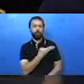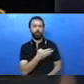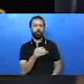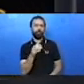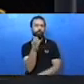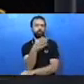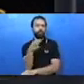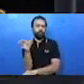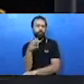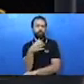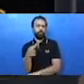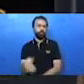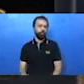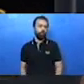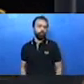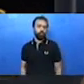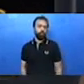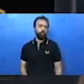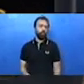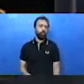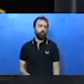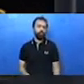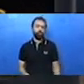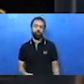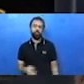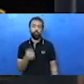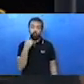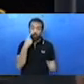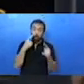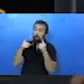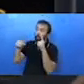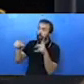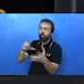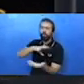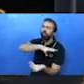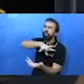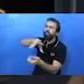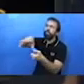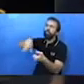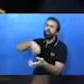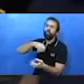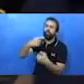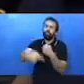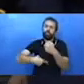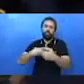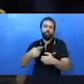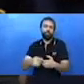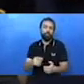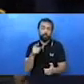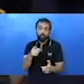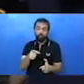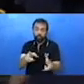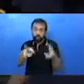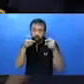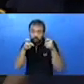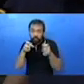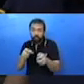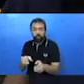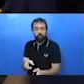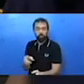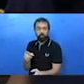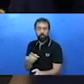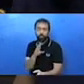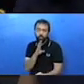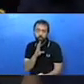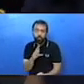e branca. Quando a vemos em qualquer lugar do mundo, sabemos que é a bandeira do Brasil. Todos os